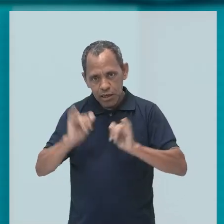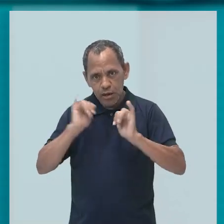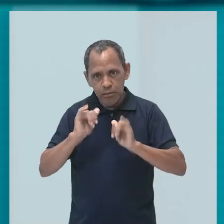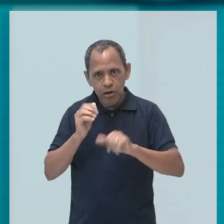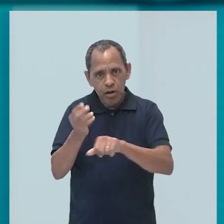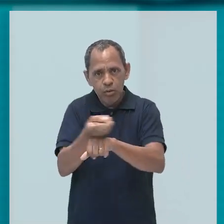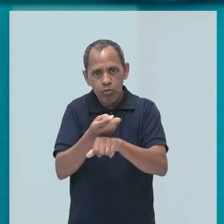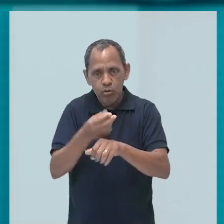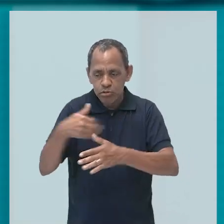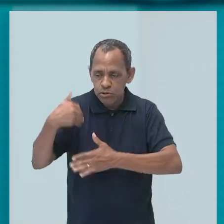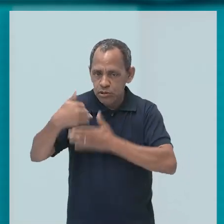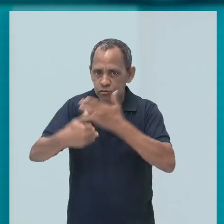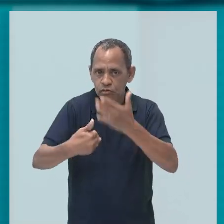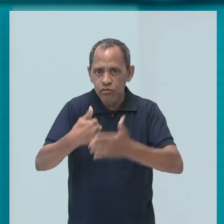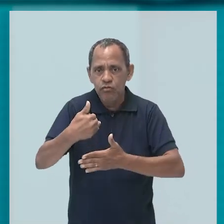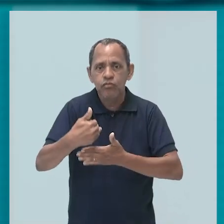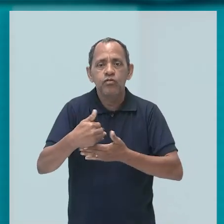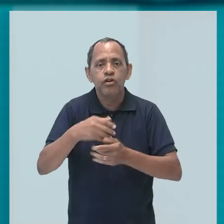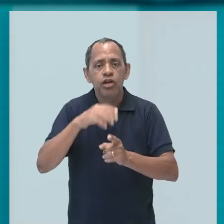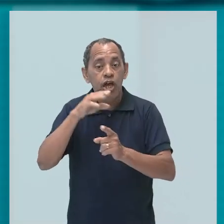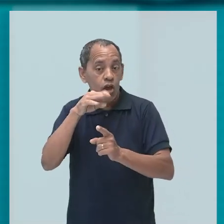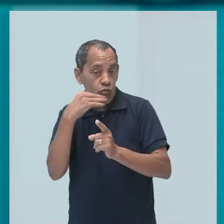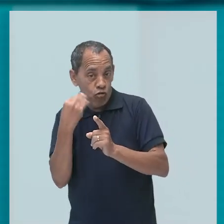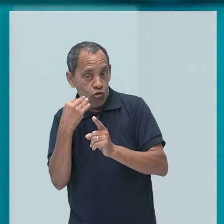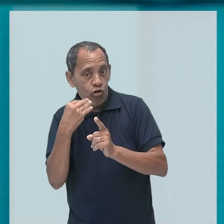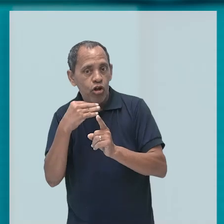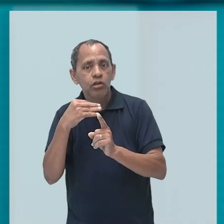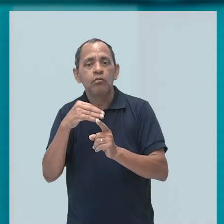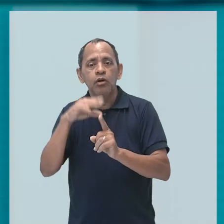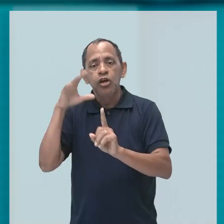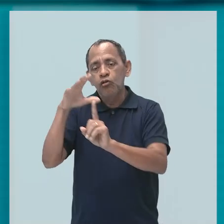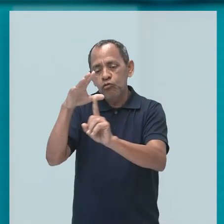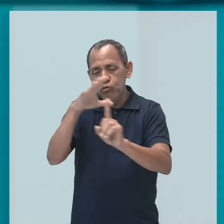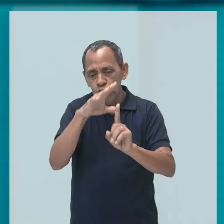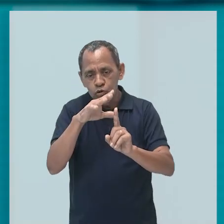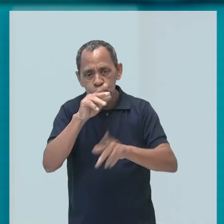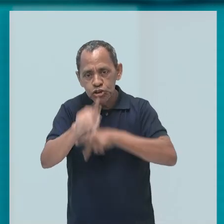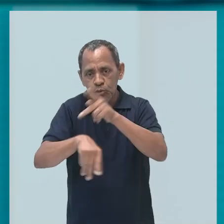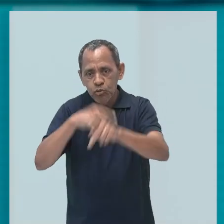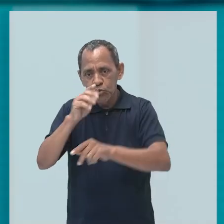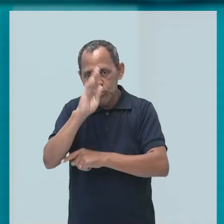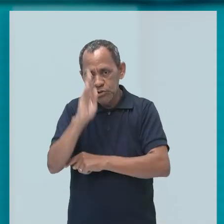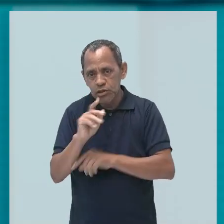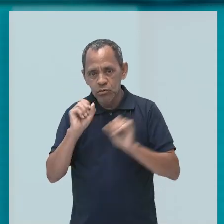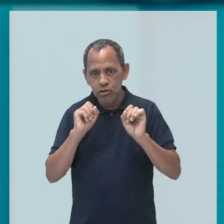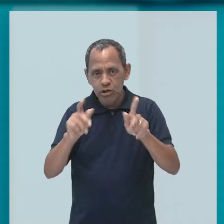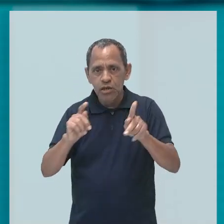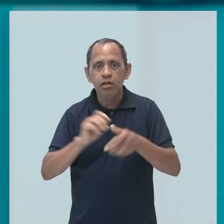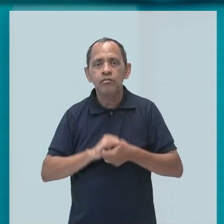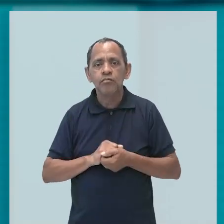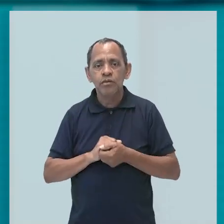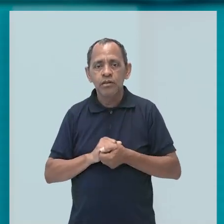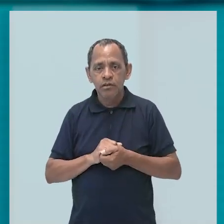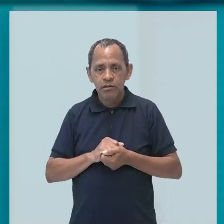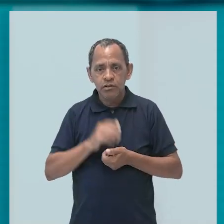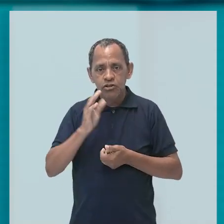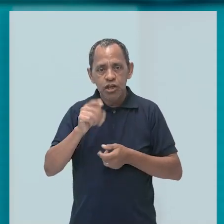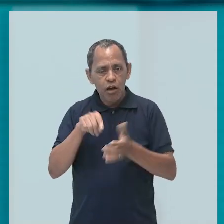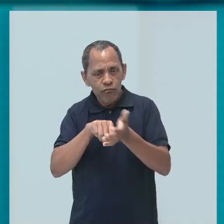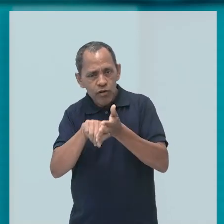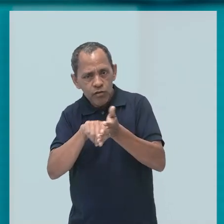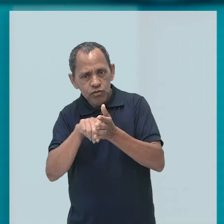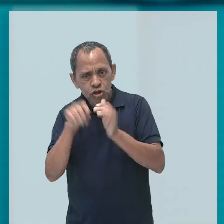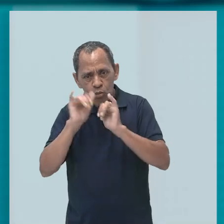busca desenvolver, busca persuadir e levar para a população brasileira. Ok? Então, gente, já que verificamos